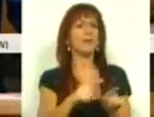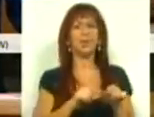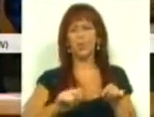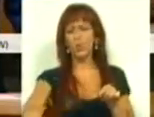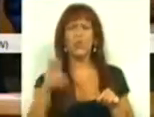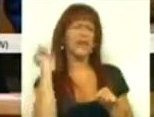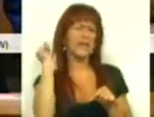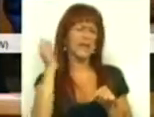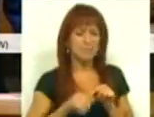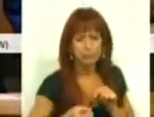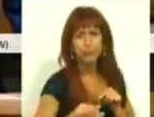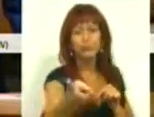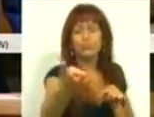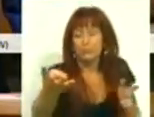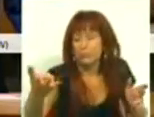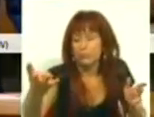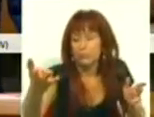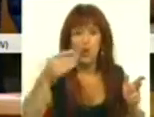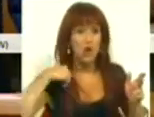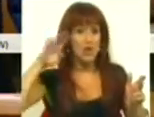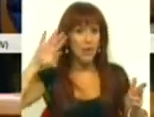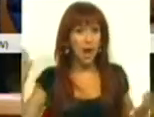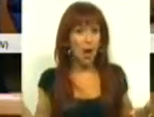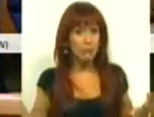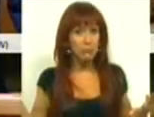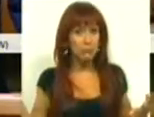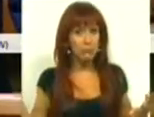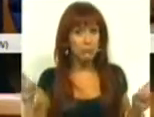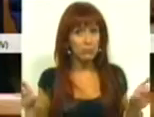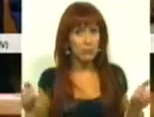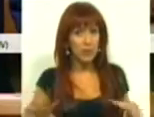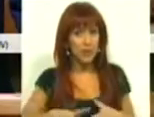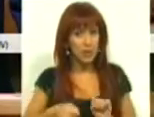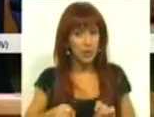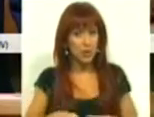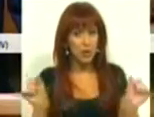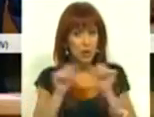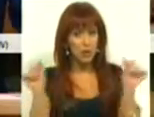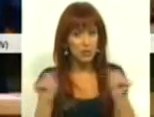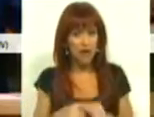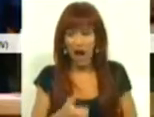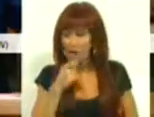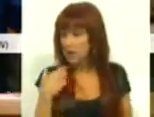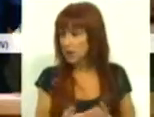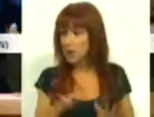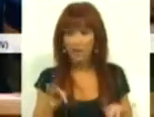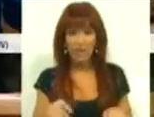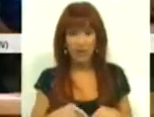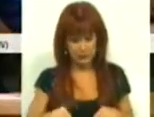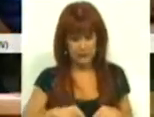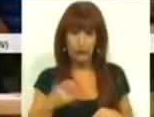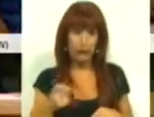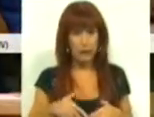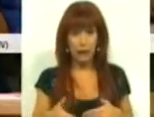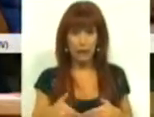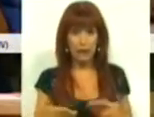Social durante várias décadas, afinal, sabemos agora, deve evitar a ruptura do nosso sistema apenas até ao final desta